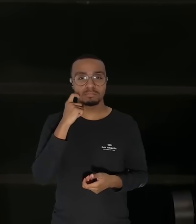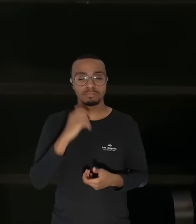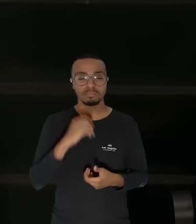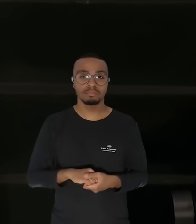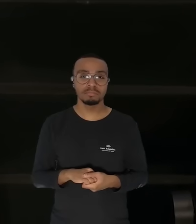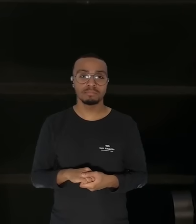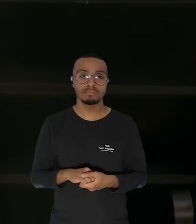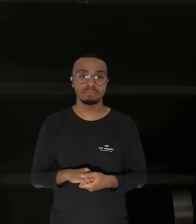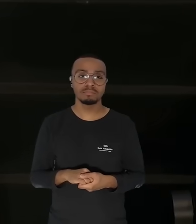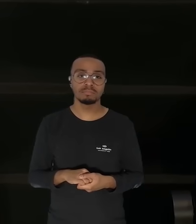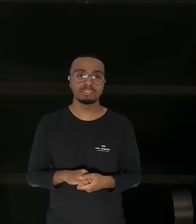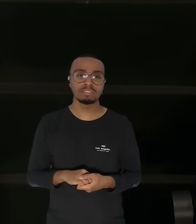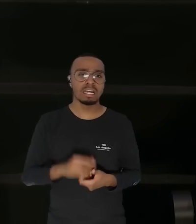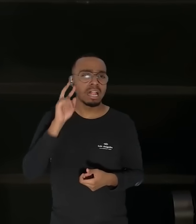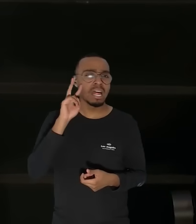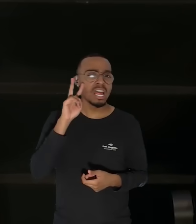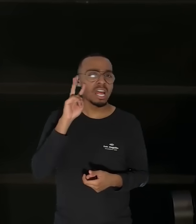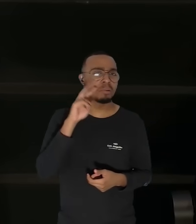sua vida.